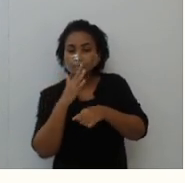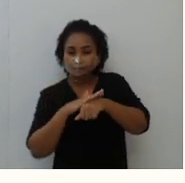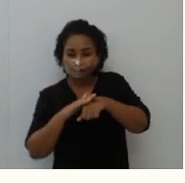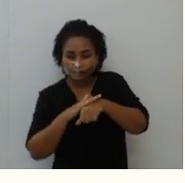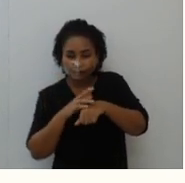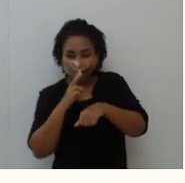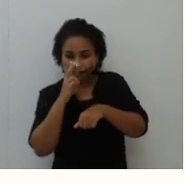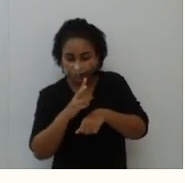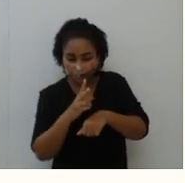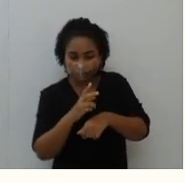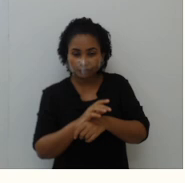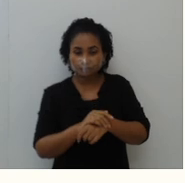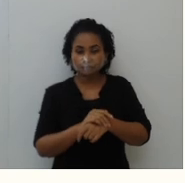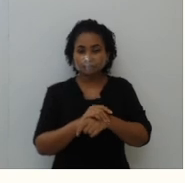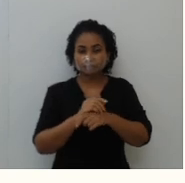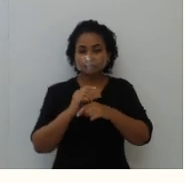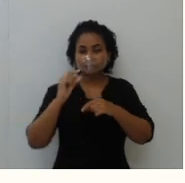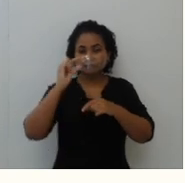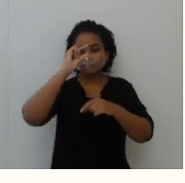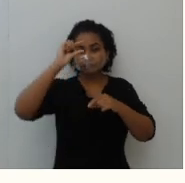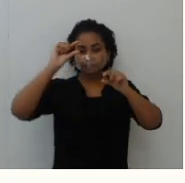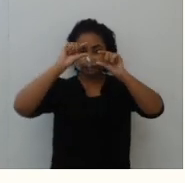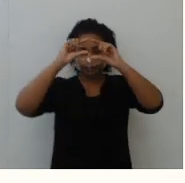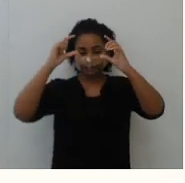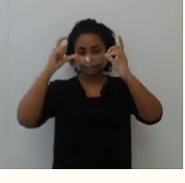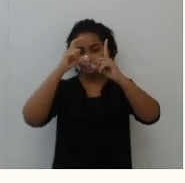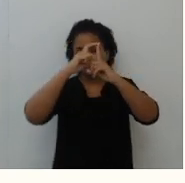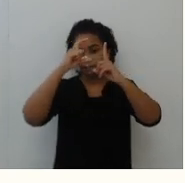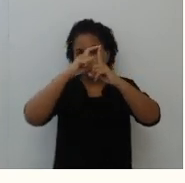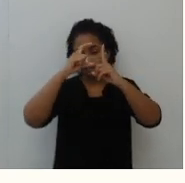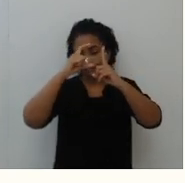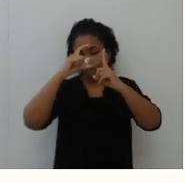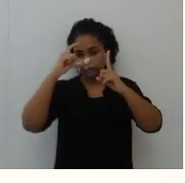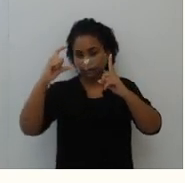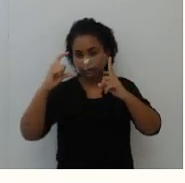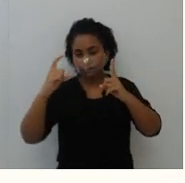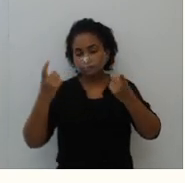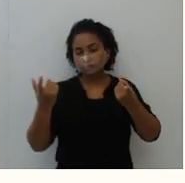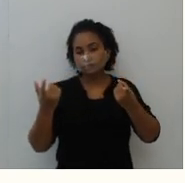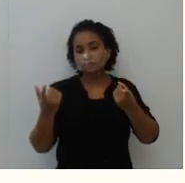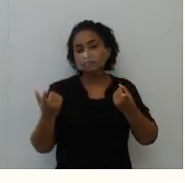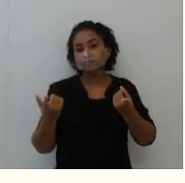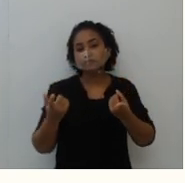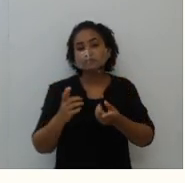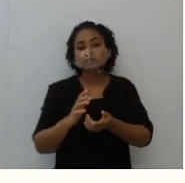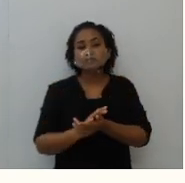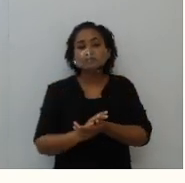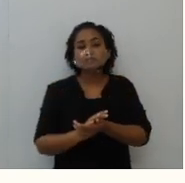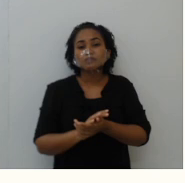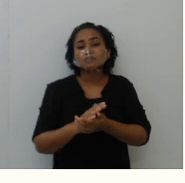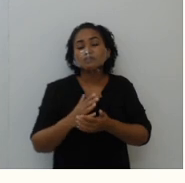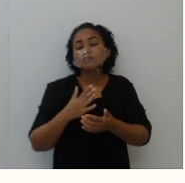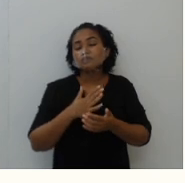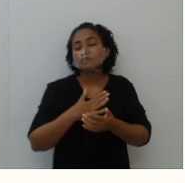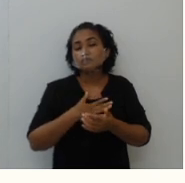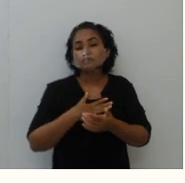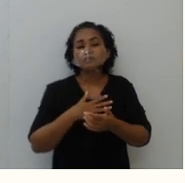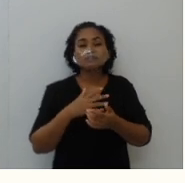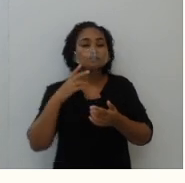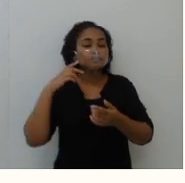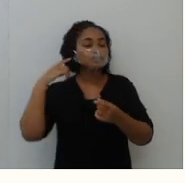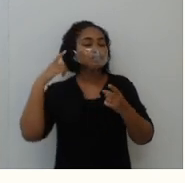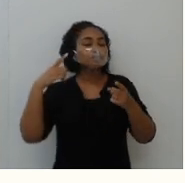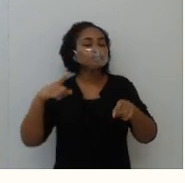first line, o primeiro verso. Come and hold or hold my hand.